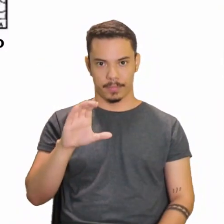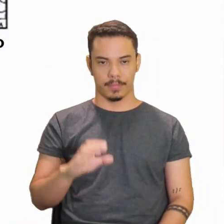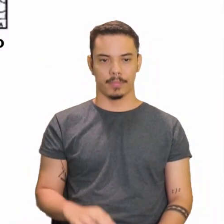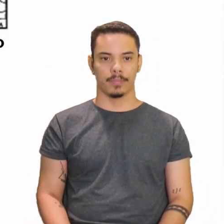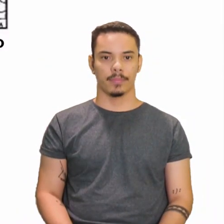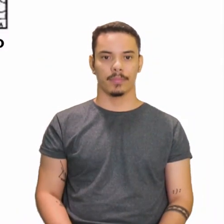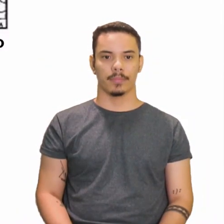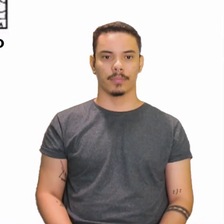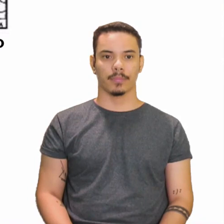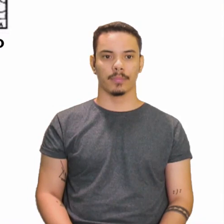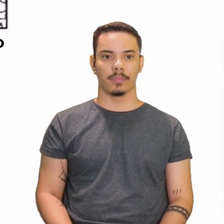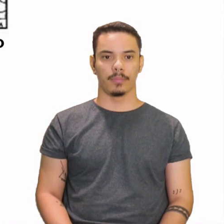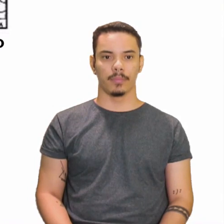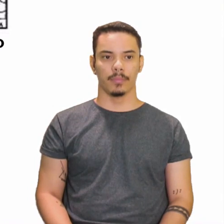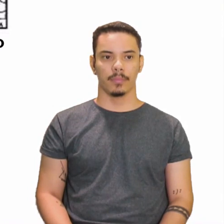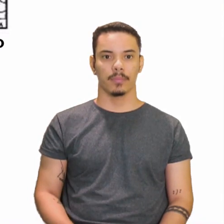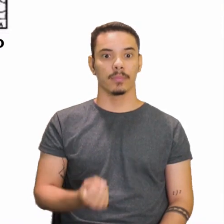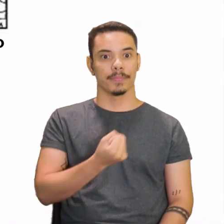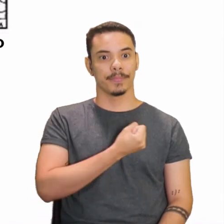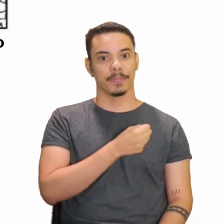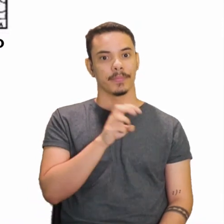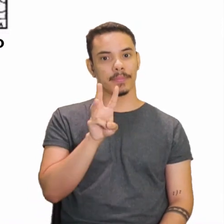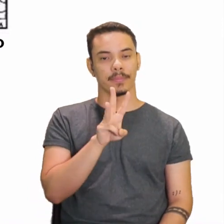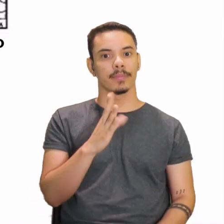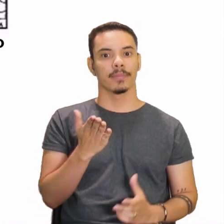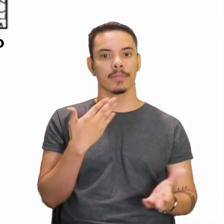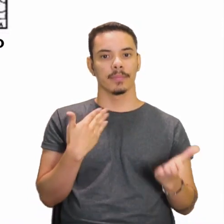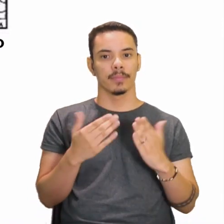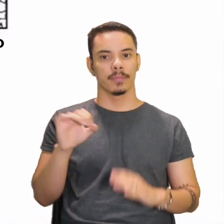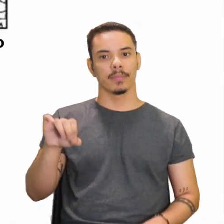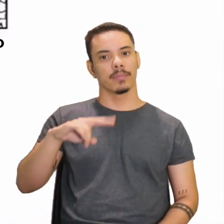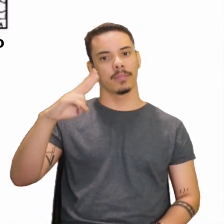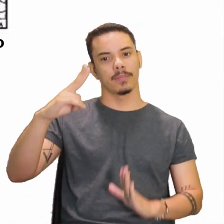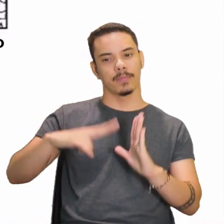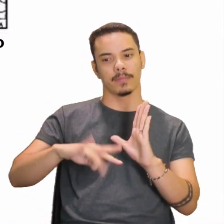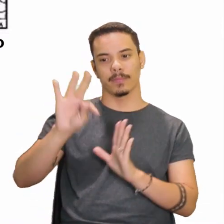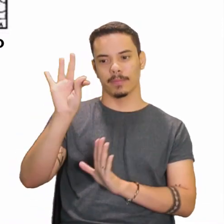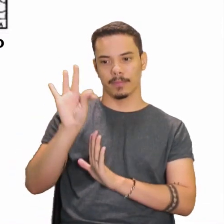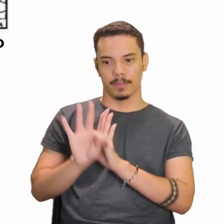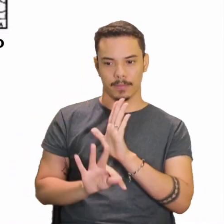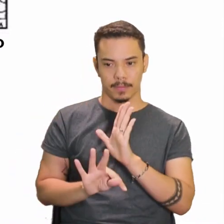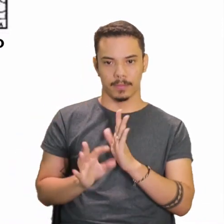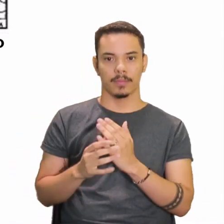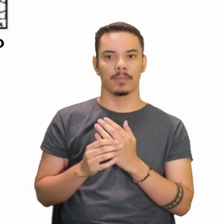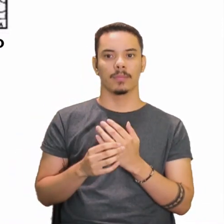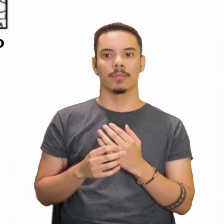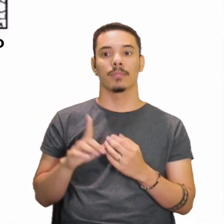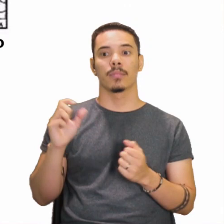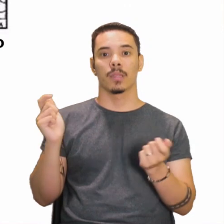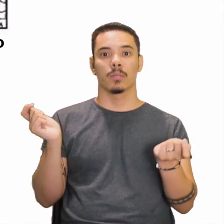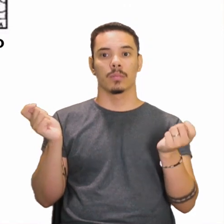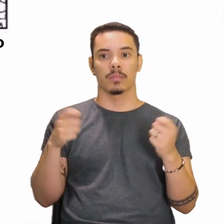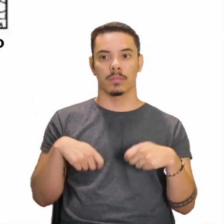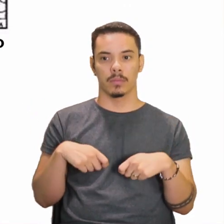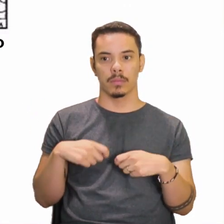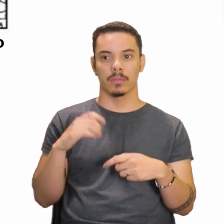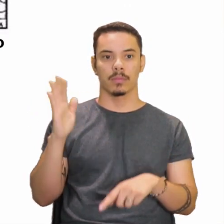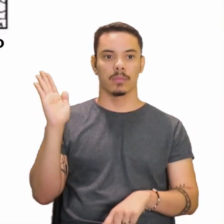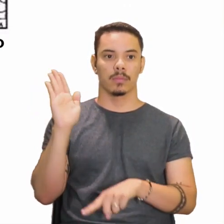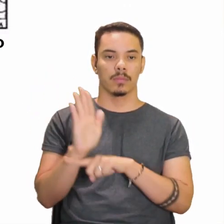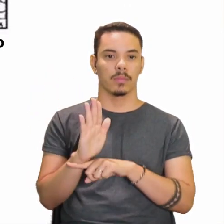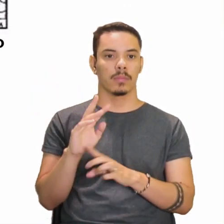Questão 3. Em uma conversa ou leitura de um texto, corre-se o risco de